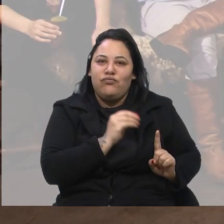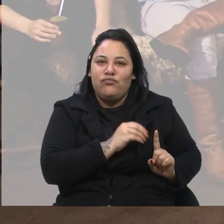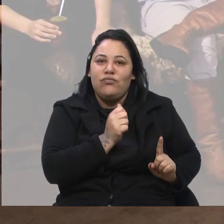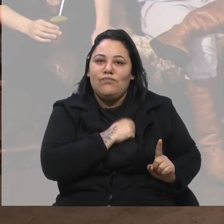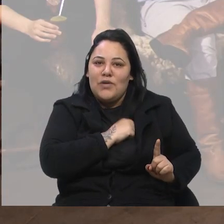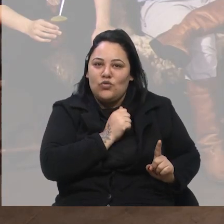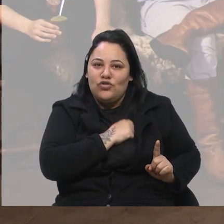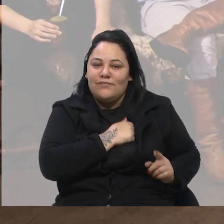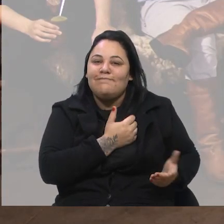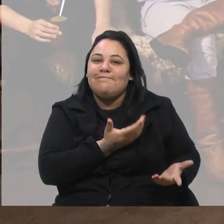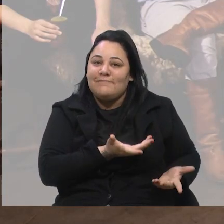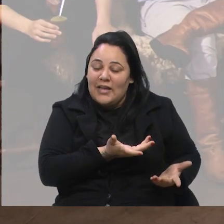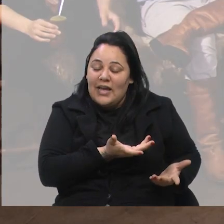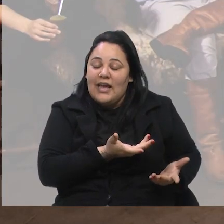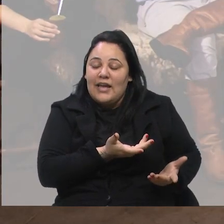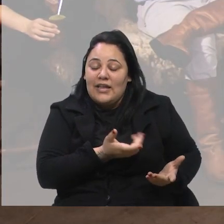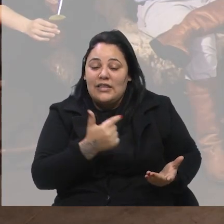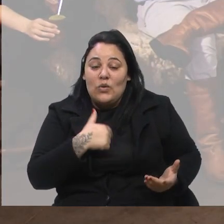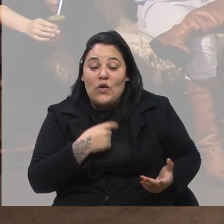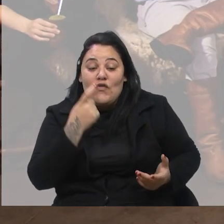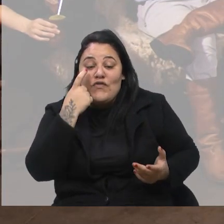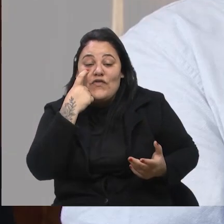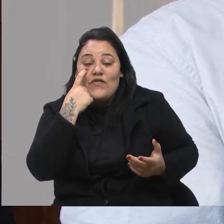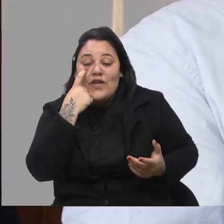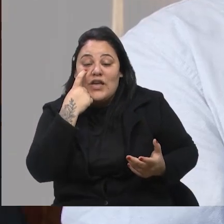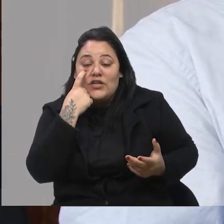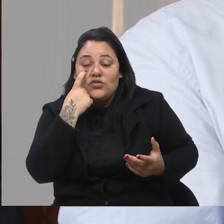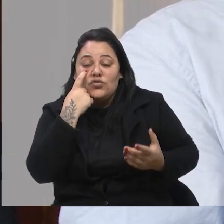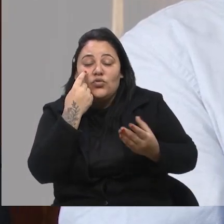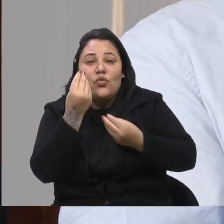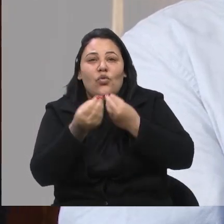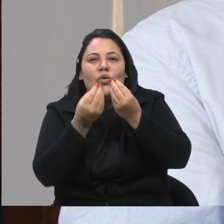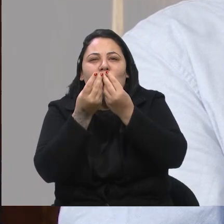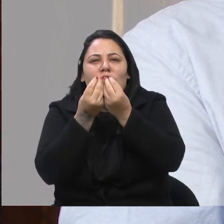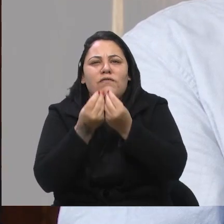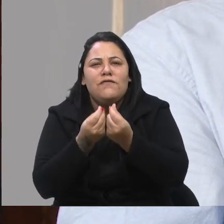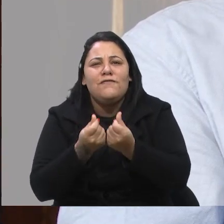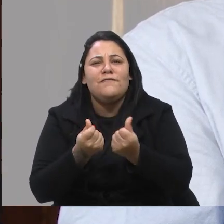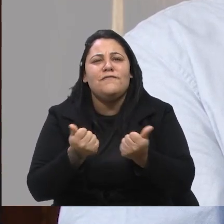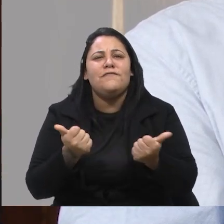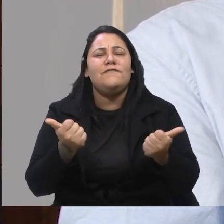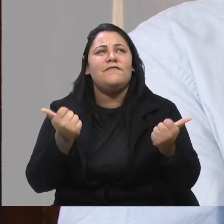né? Então, assim, e eu vejo a carência que se tem